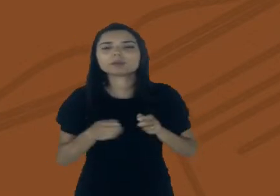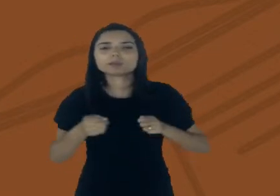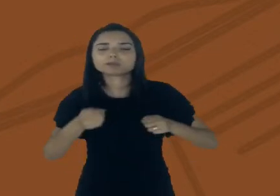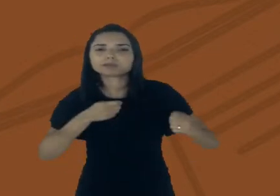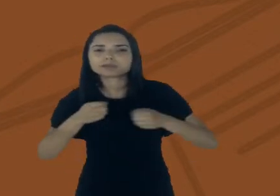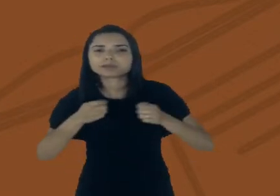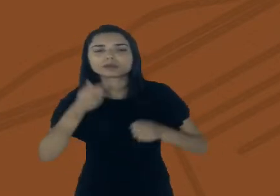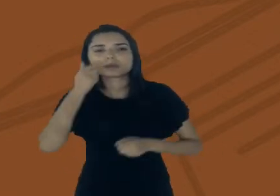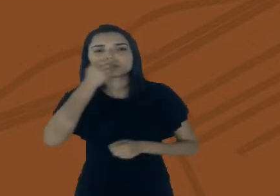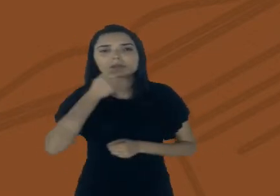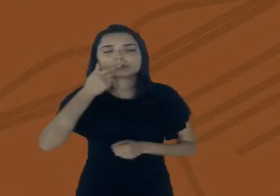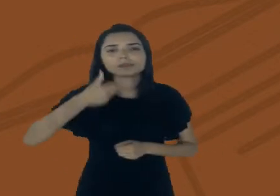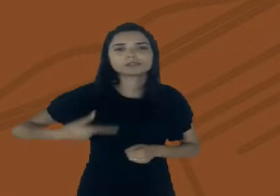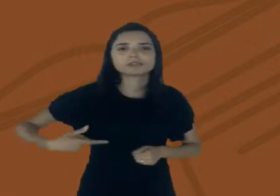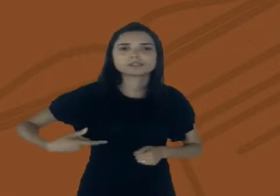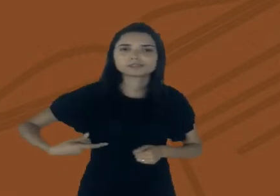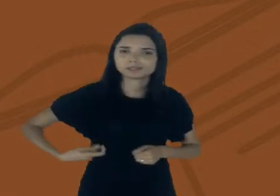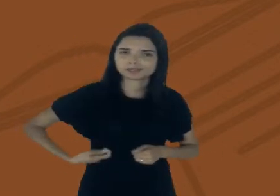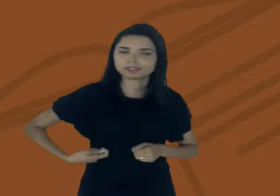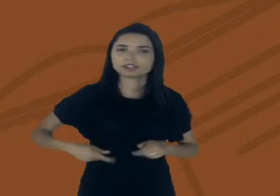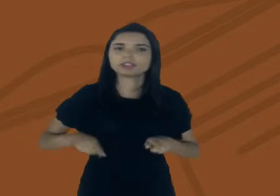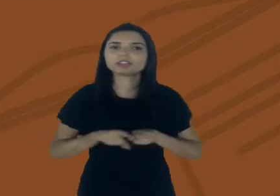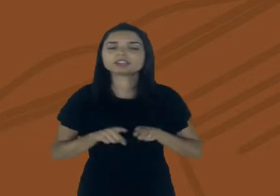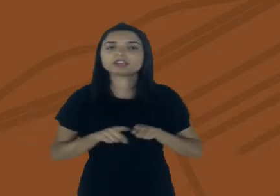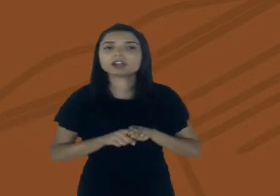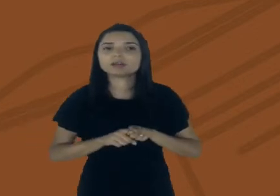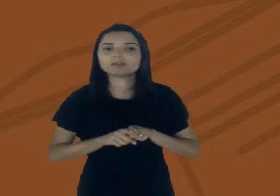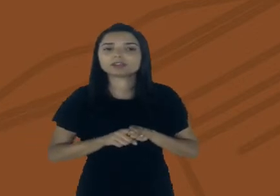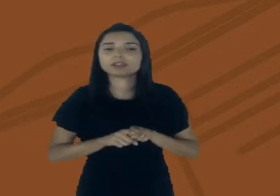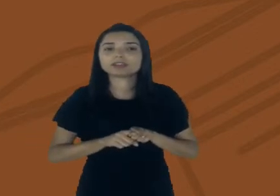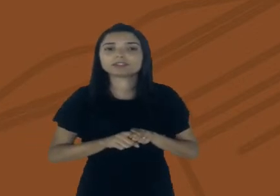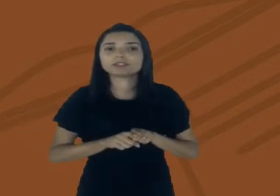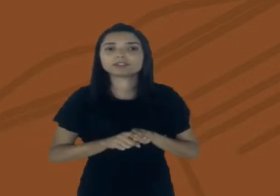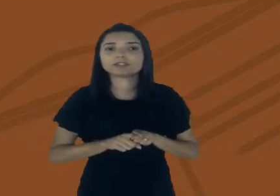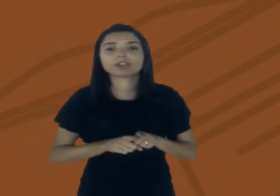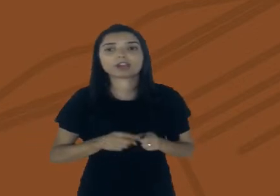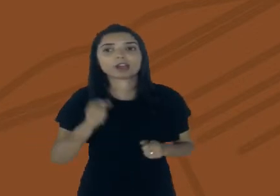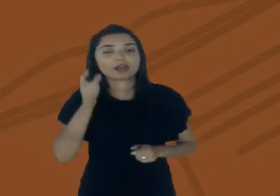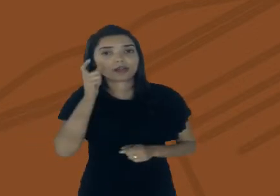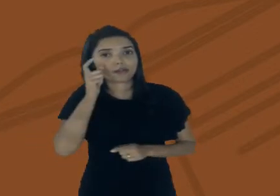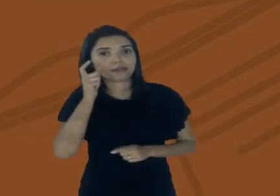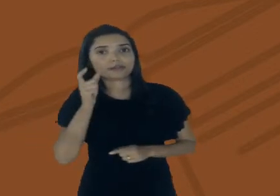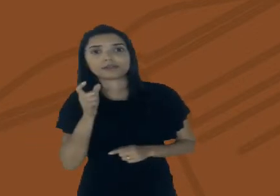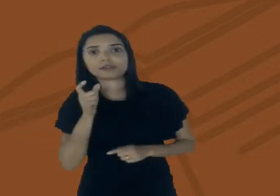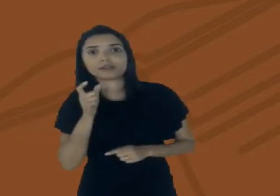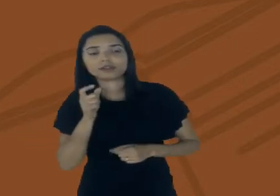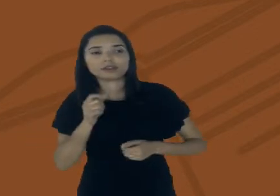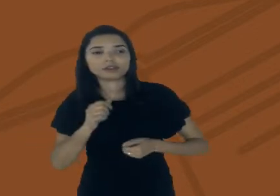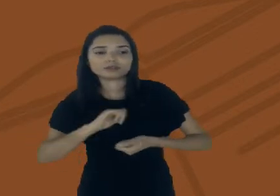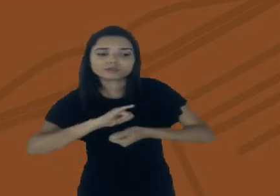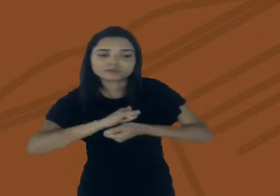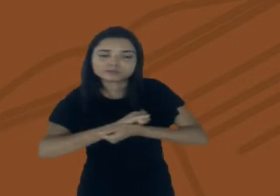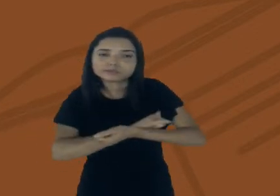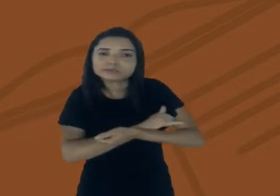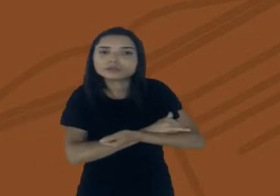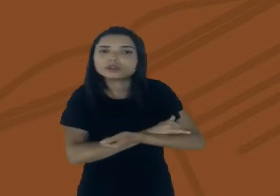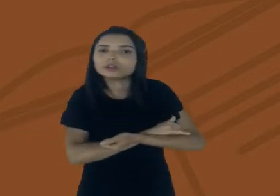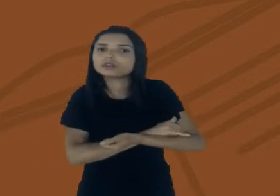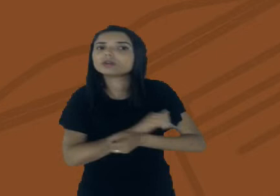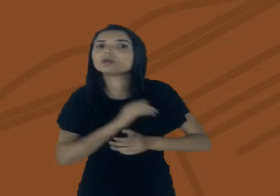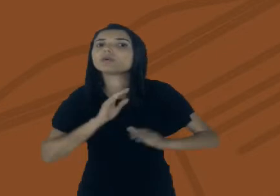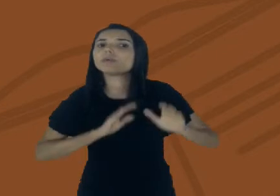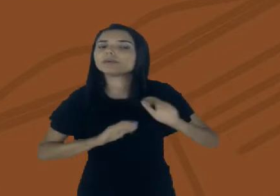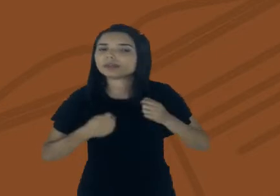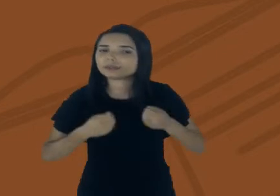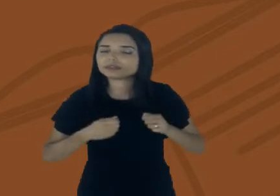insulina, além de ser alertado quanto ao ganho de peso e com a reposição de insulina. Então, são os cuidados que a